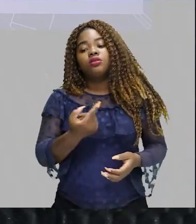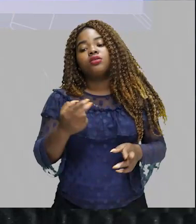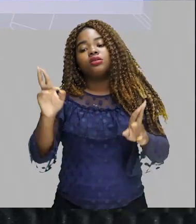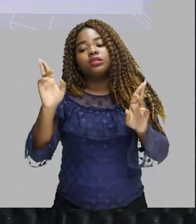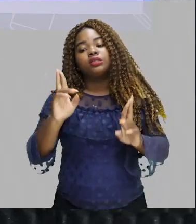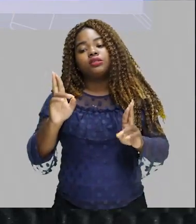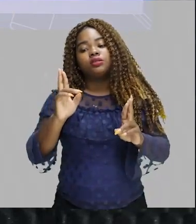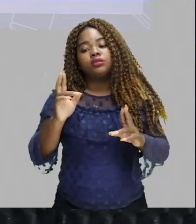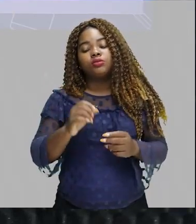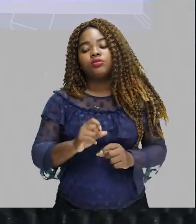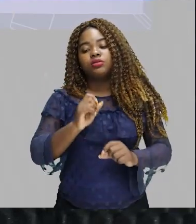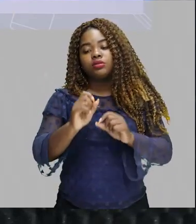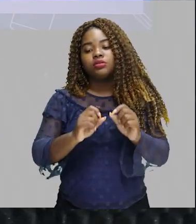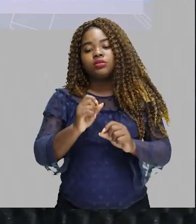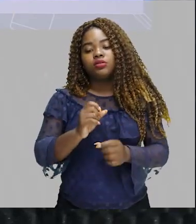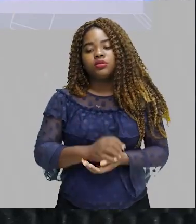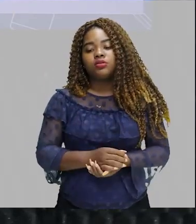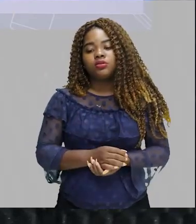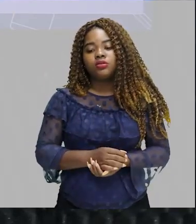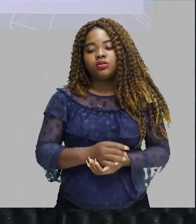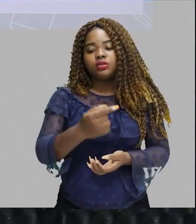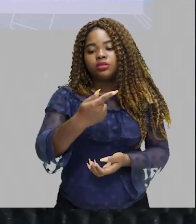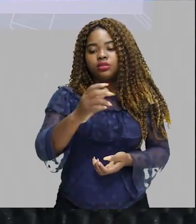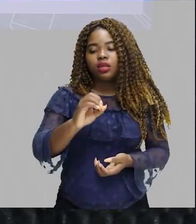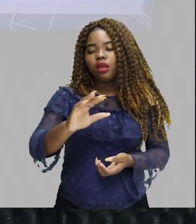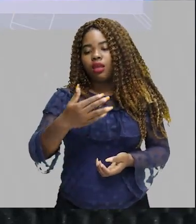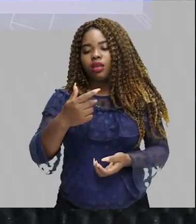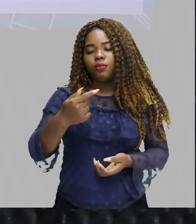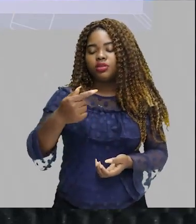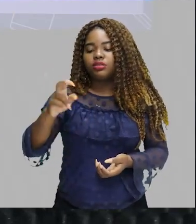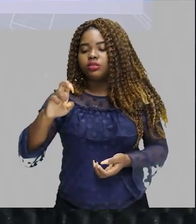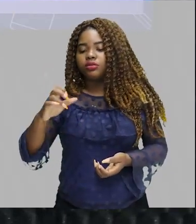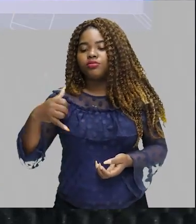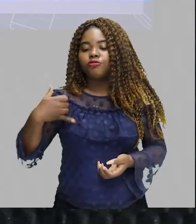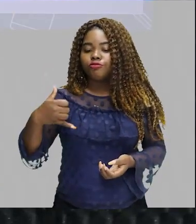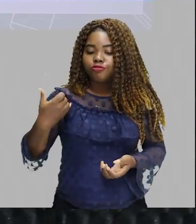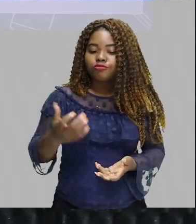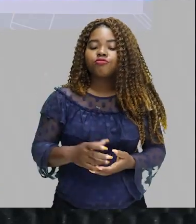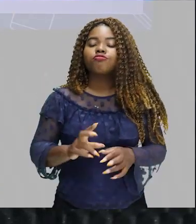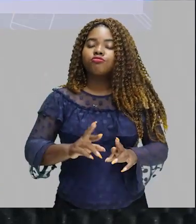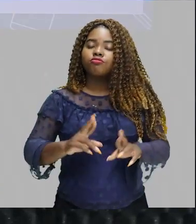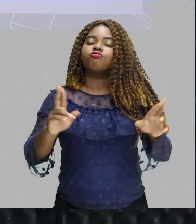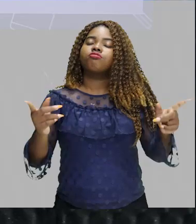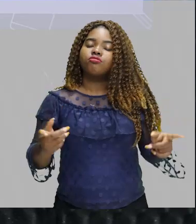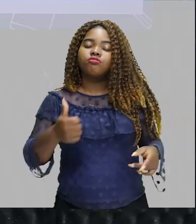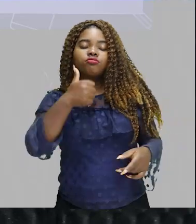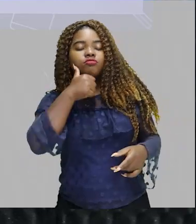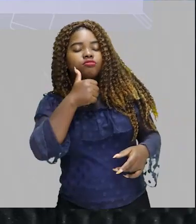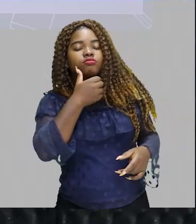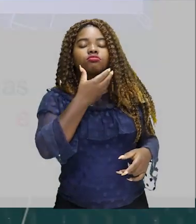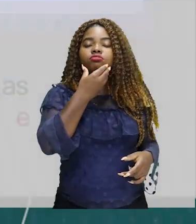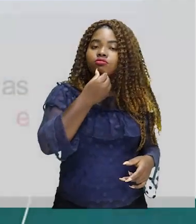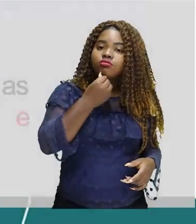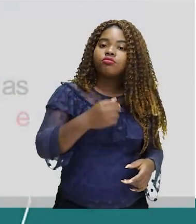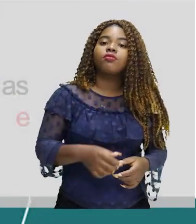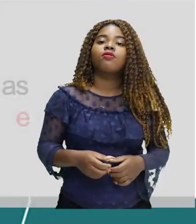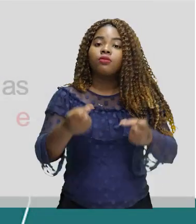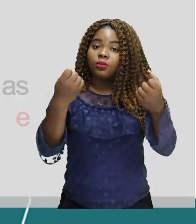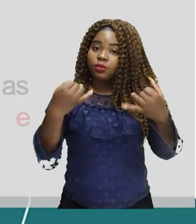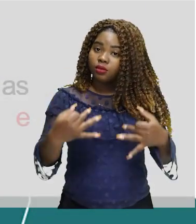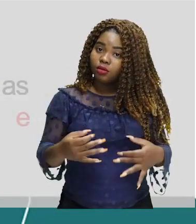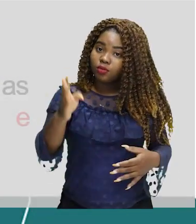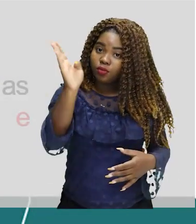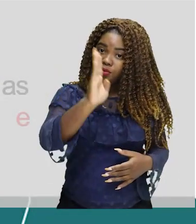ela está beirando ali os 70 para 75 anos de idade. Tá? Existem diferenças entre homens e mulheres. Como eu te disse, tá?